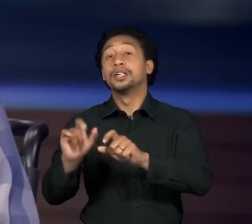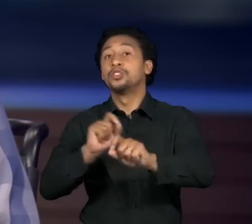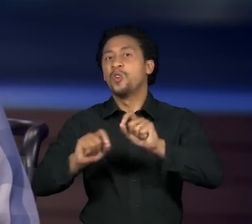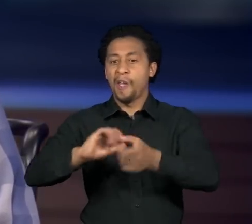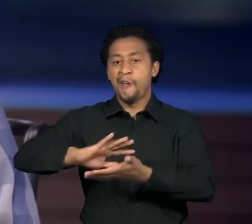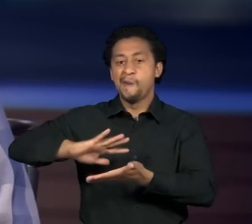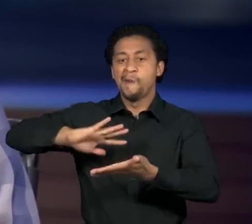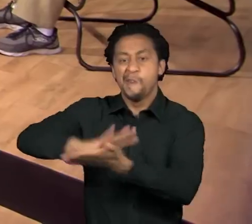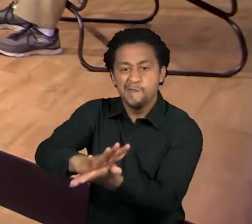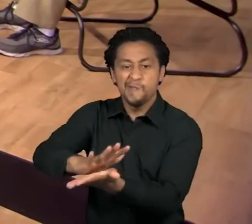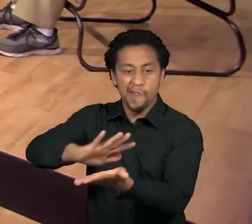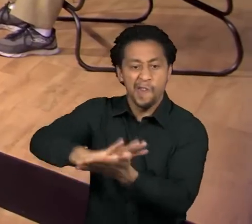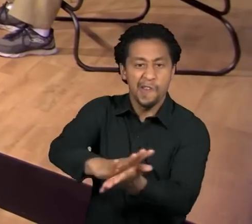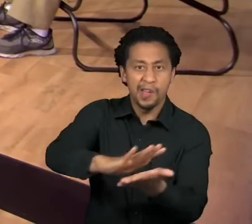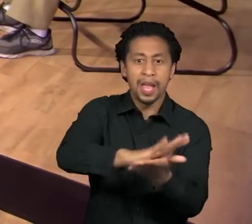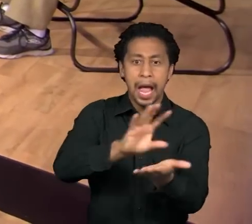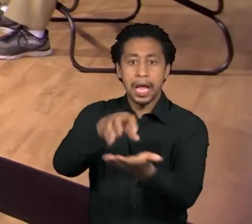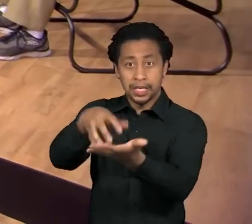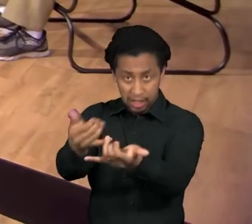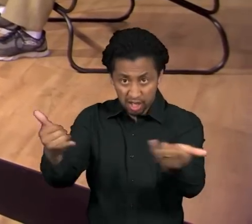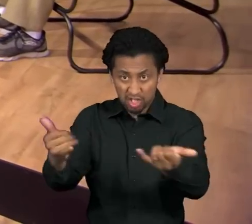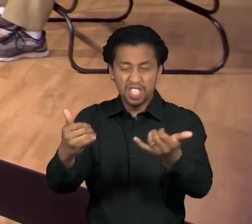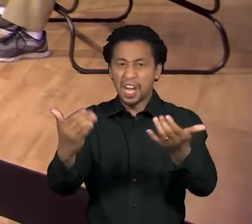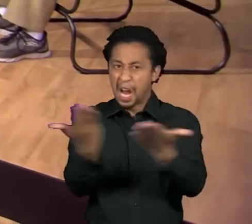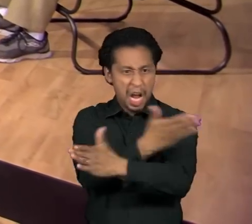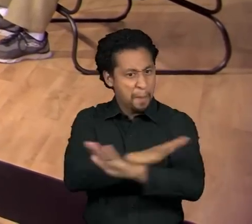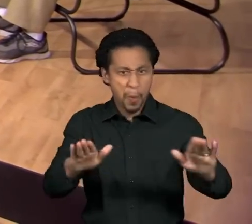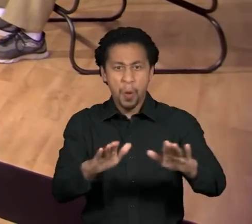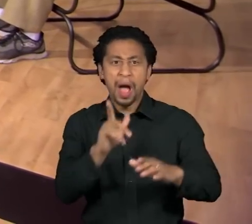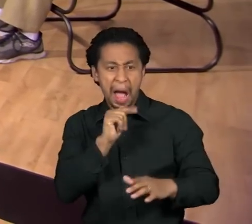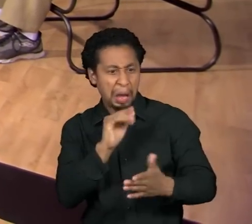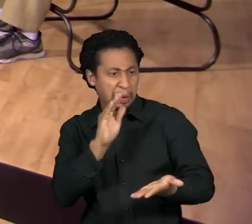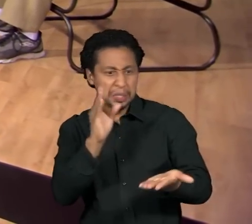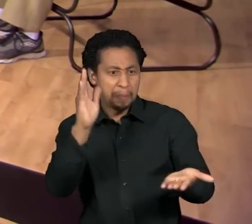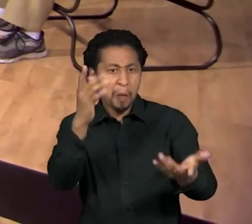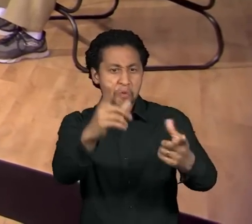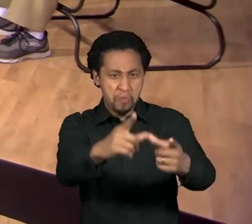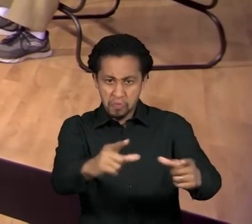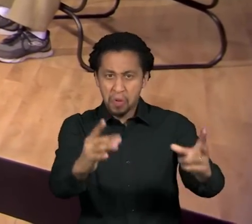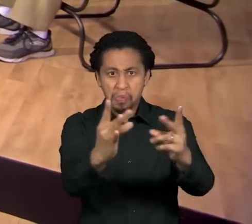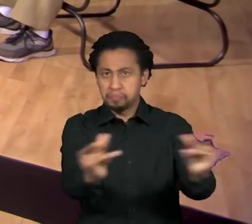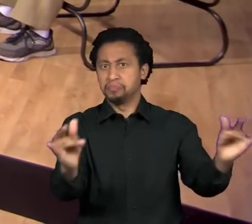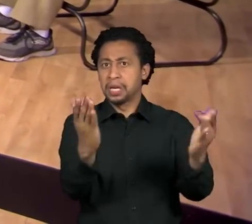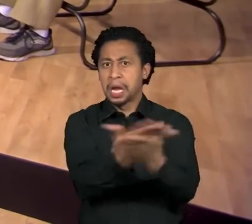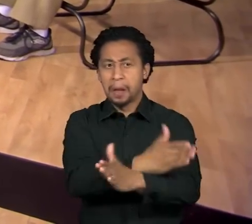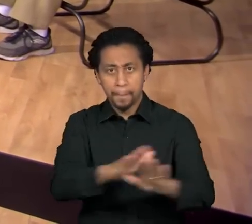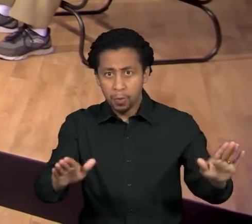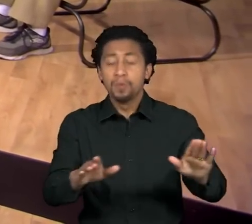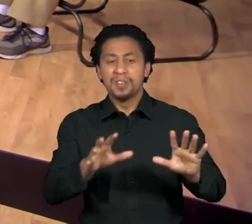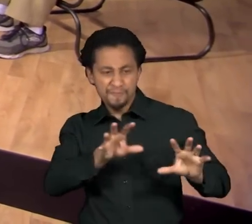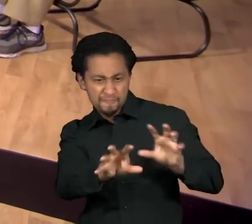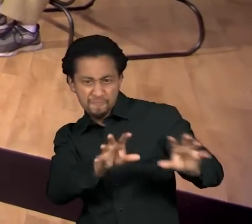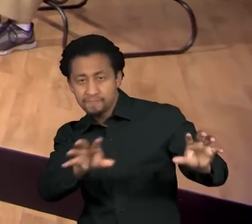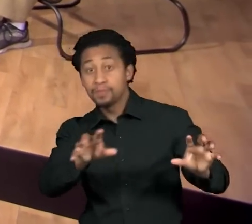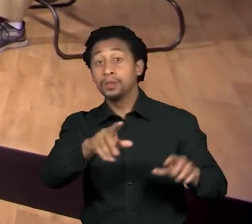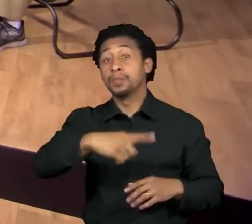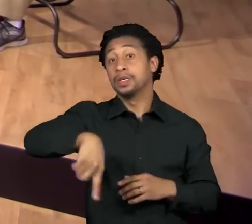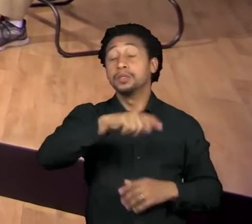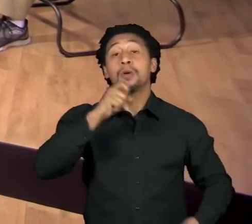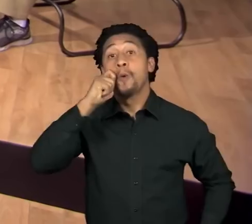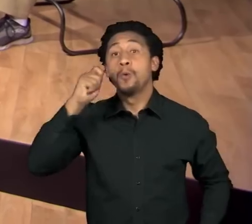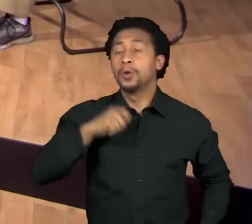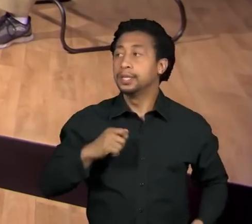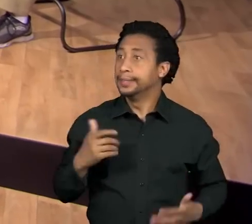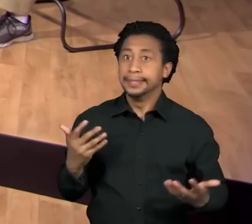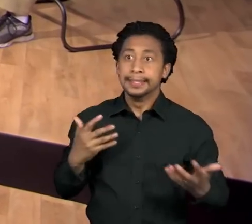Ele tenta assustar a Ucrânia com aquela anexação e mais a destruição das suas fontes energéticas para forçar a Ucrânia a, pelo